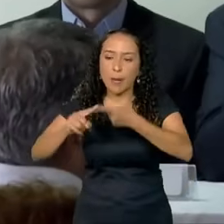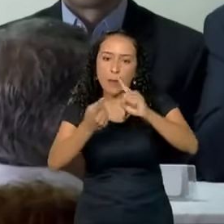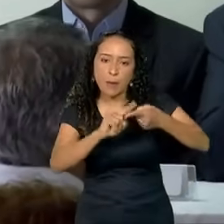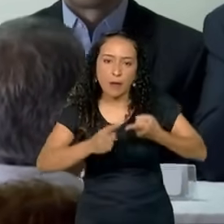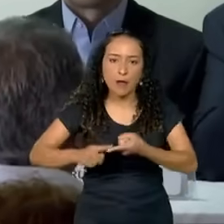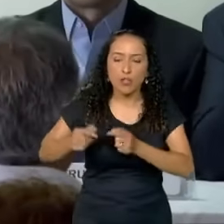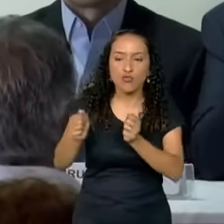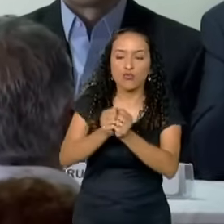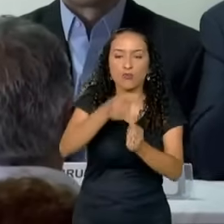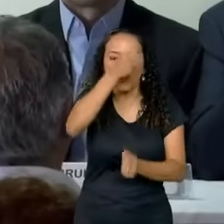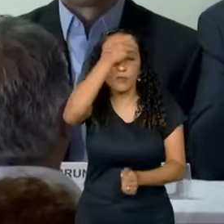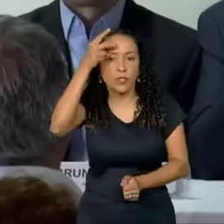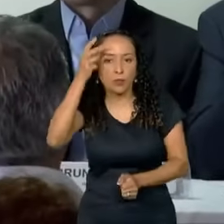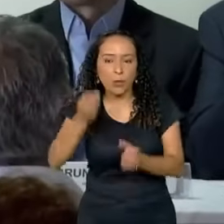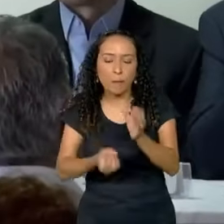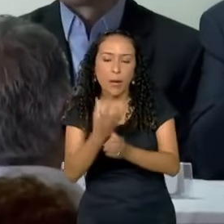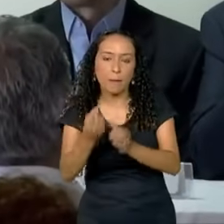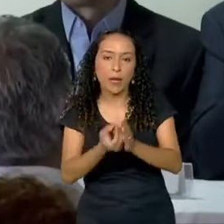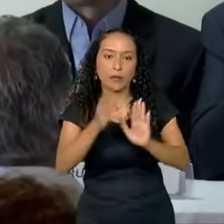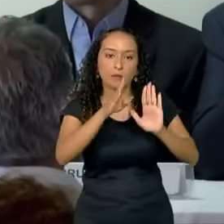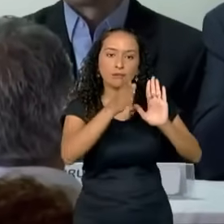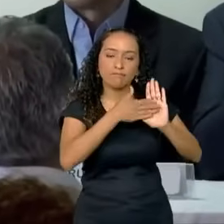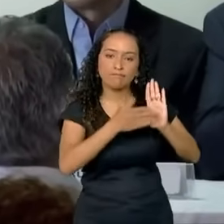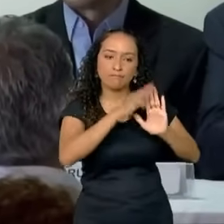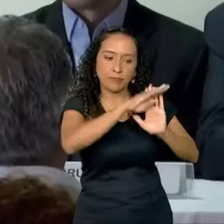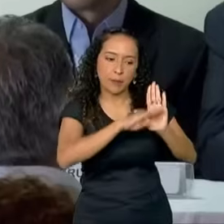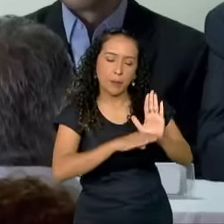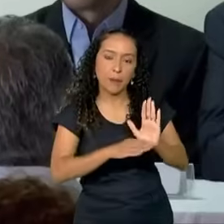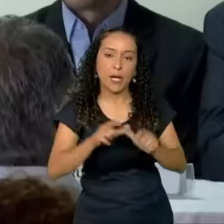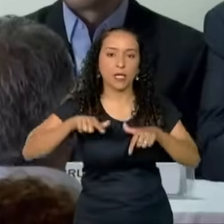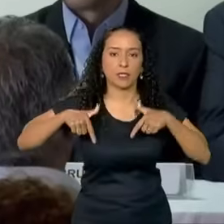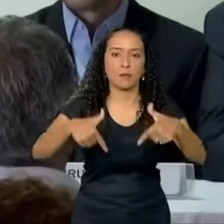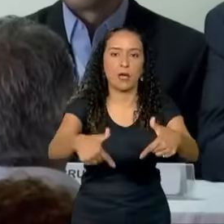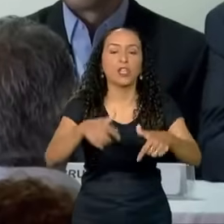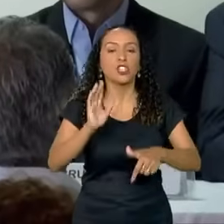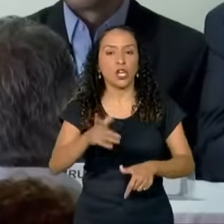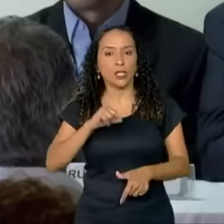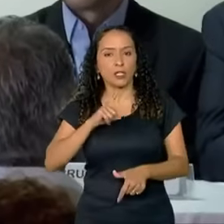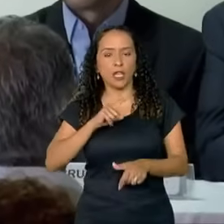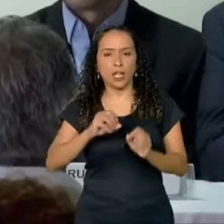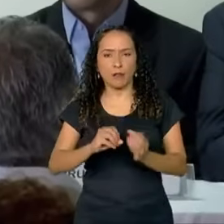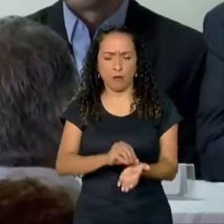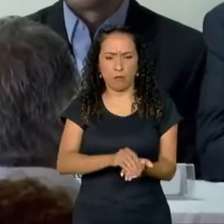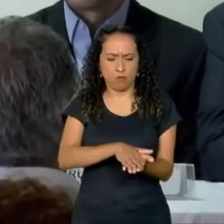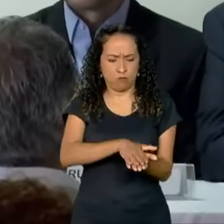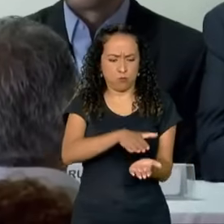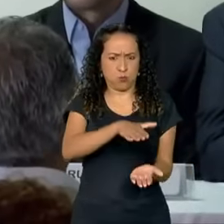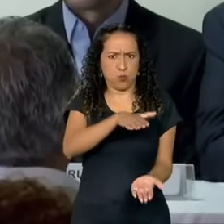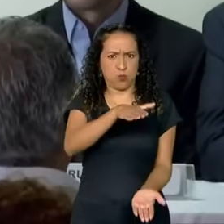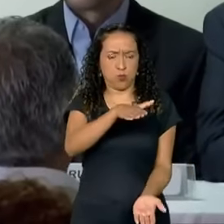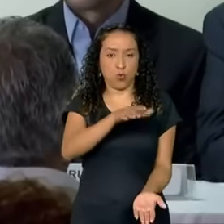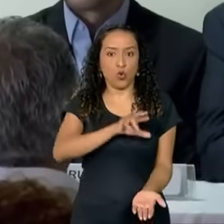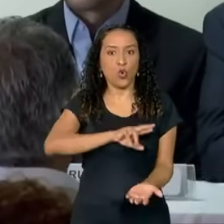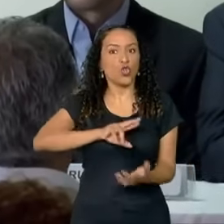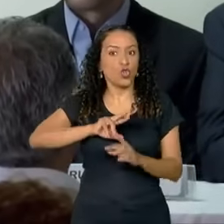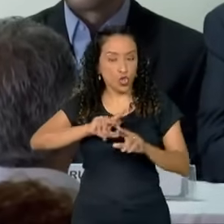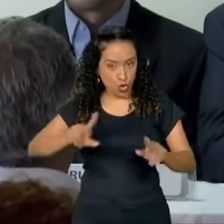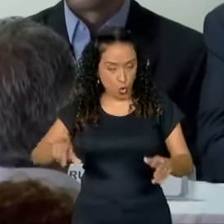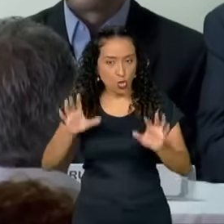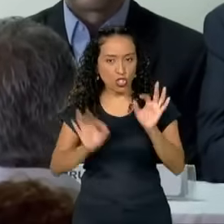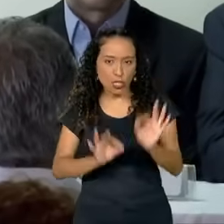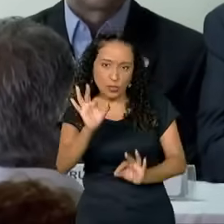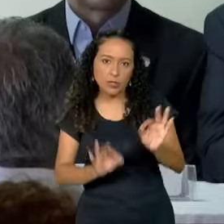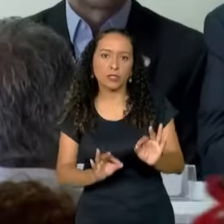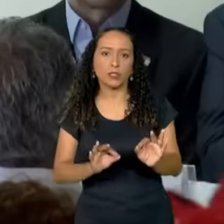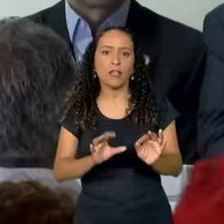as prefeituras para a elaboração dos planos de trabalho. Nós já temos um grande volume de coisas encaminhadas que